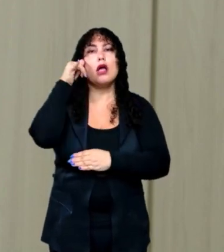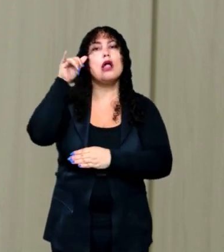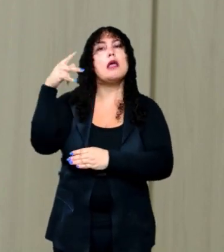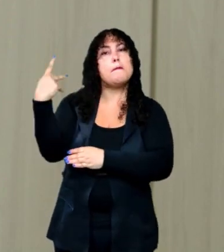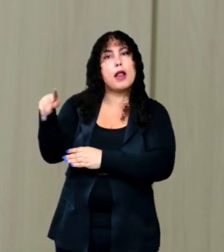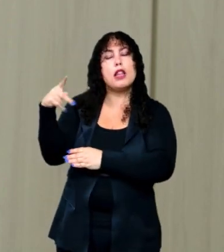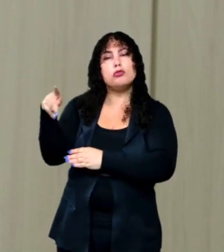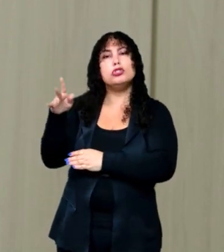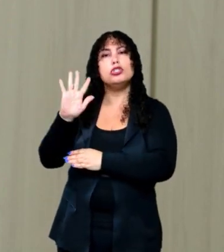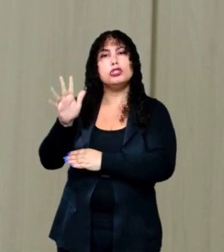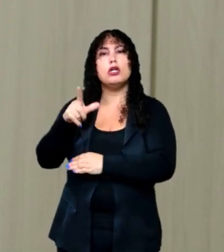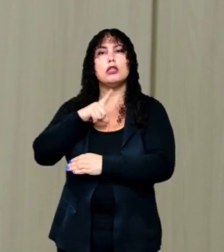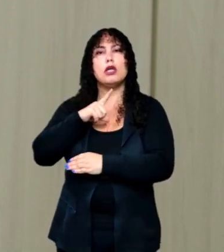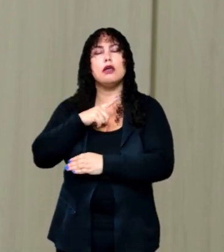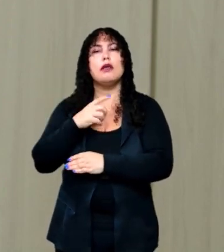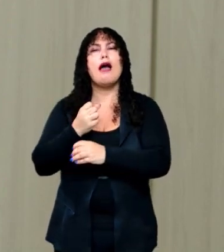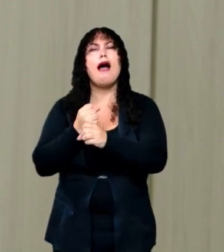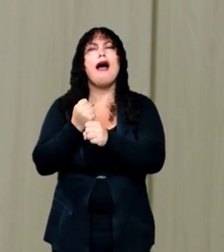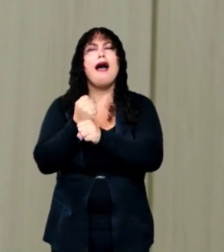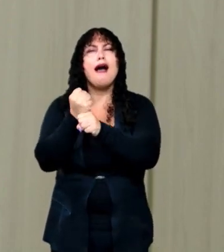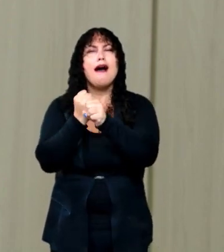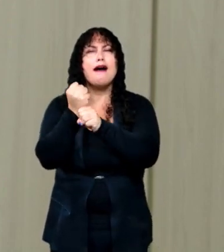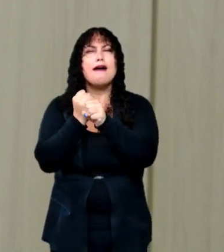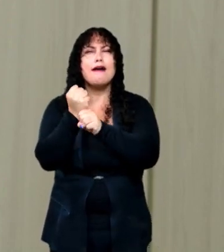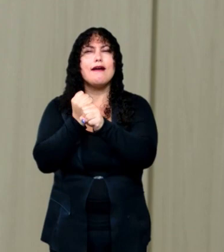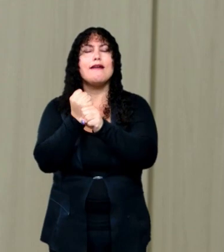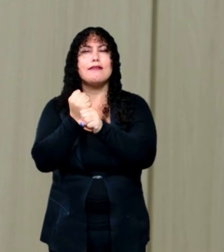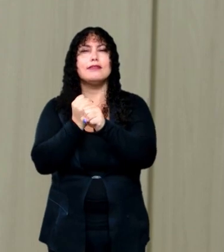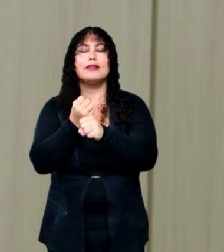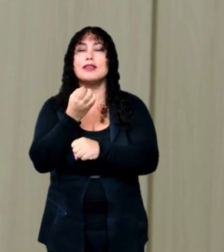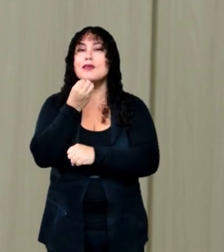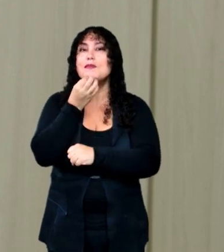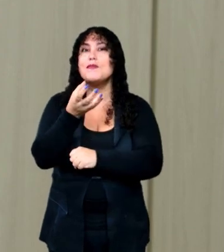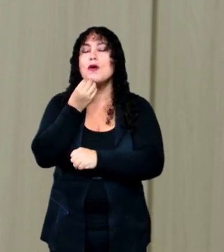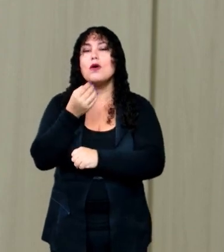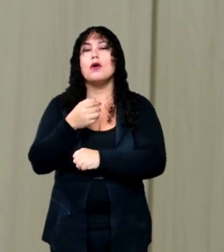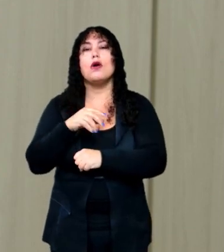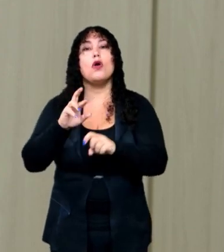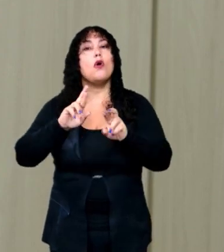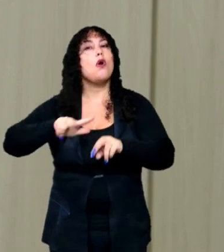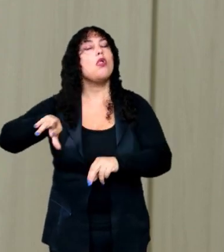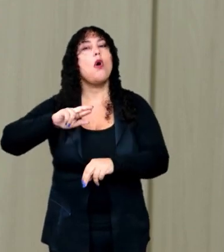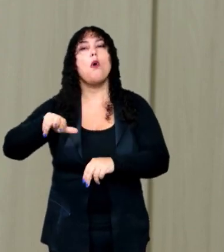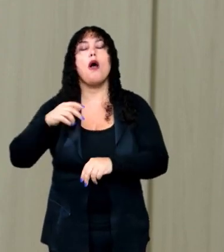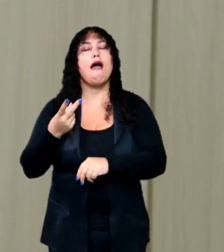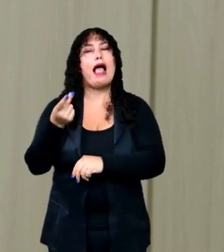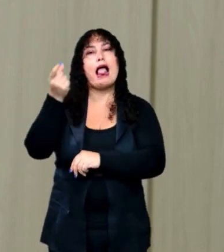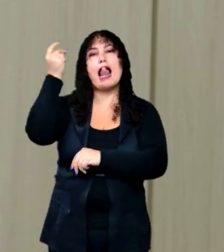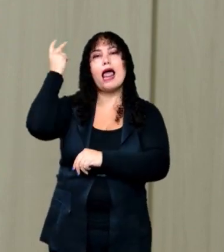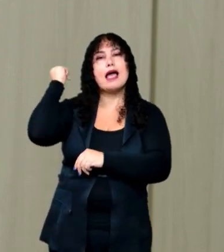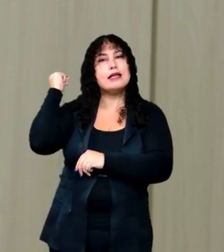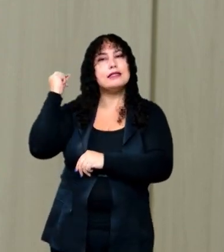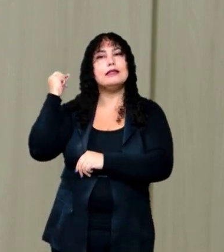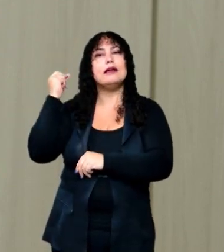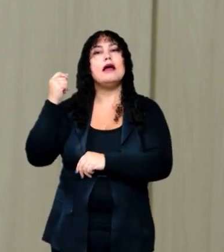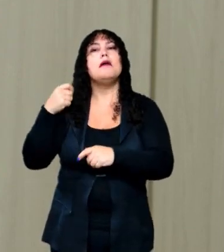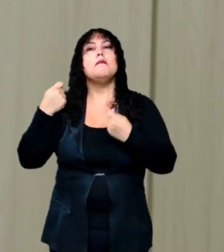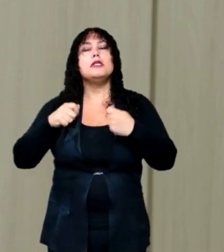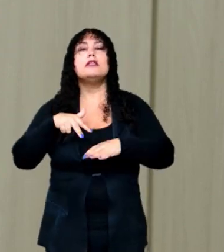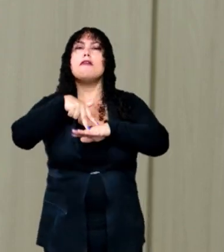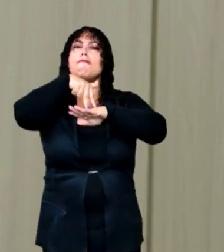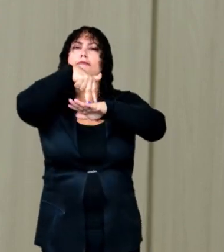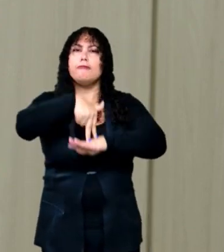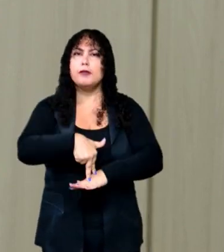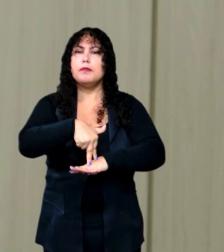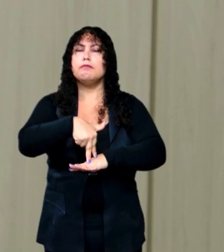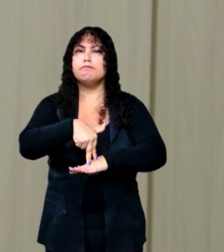Planaltina há muitos anos. Né? Que bom. E eu acho que isso não é retrógrado. Né? E... Eu acho que isso tem que ser firmado. E eu acho